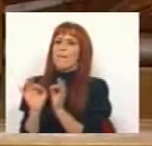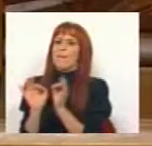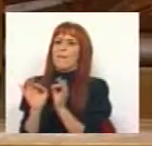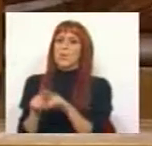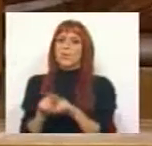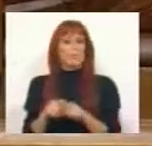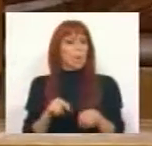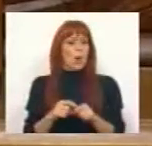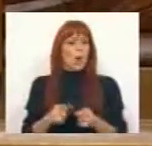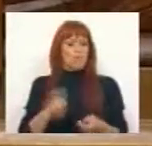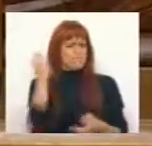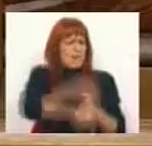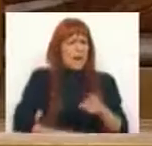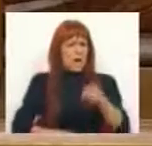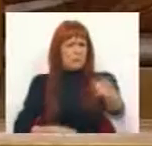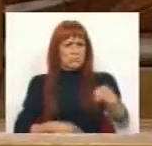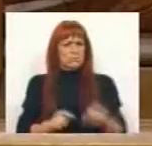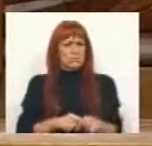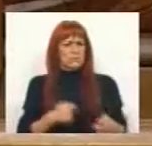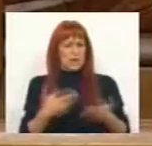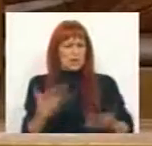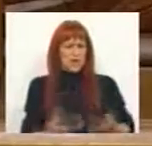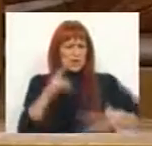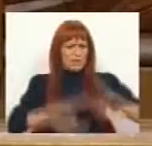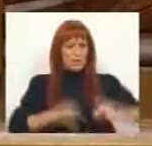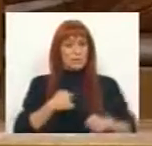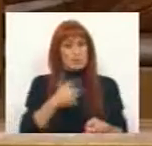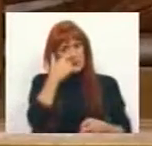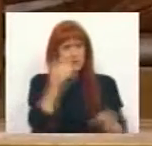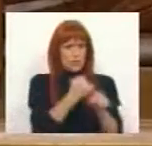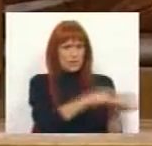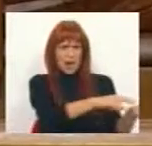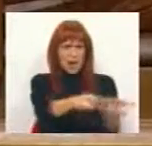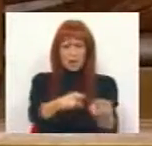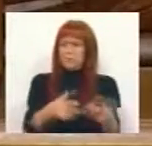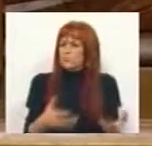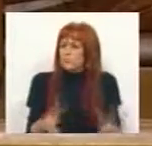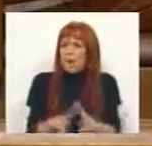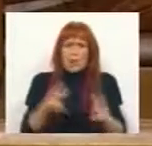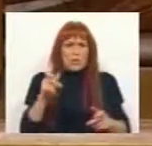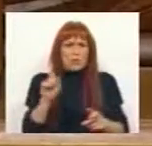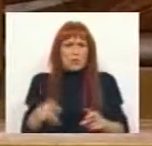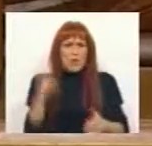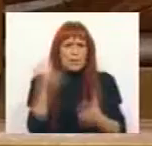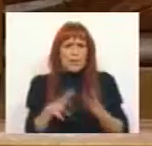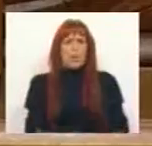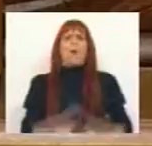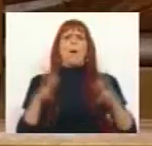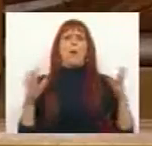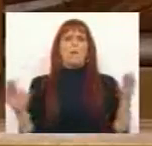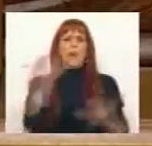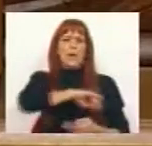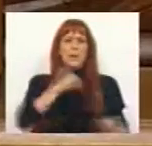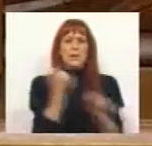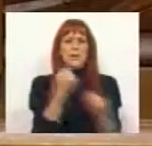económicos enquanto carregava em força na carga fiscal sobre quem trabalha. Aumentos brutais nos impostos dos rendimentos